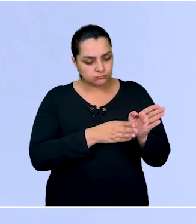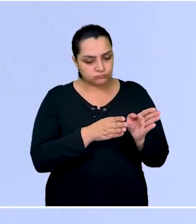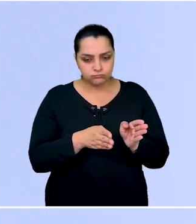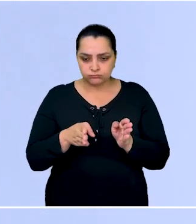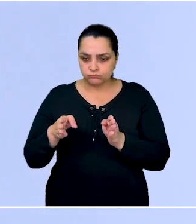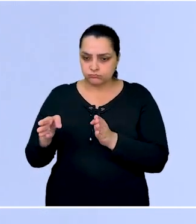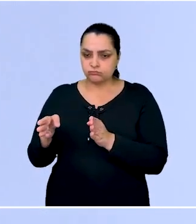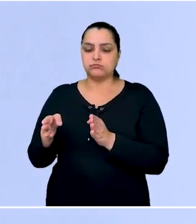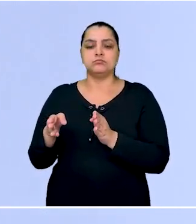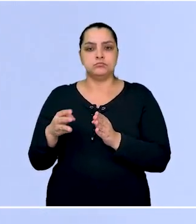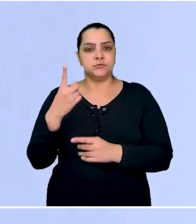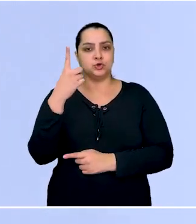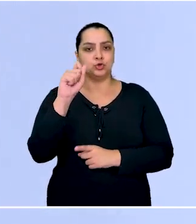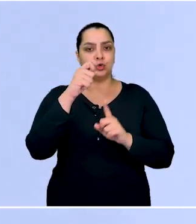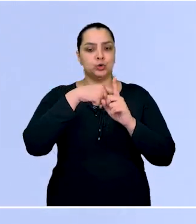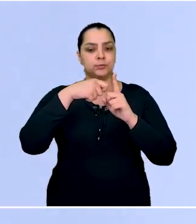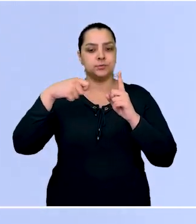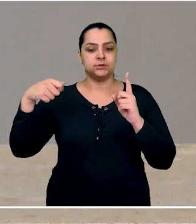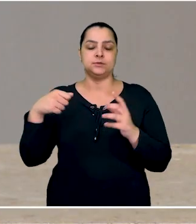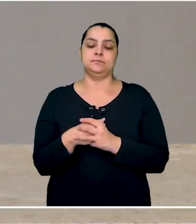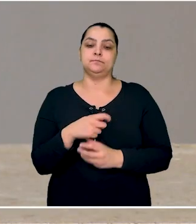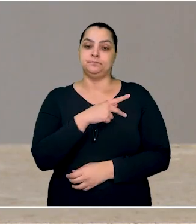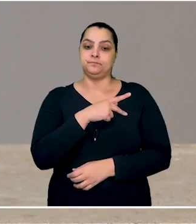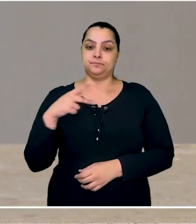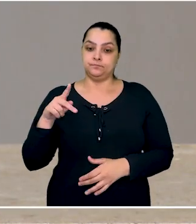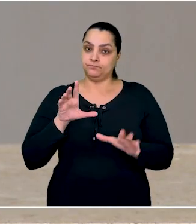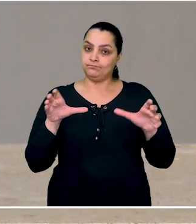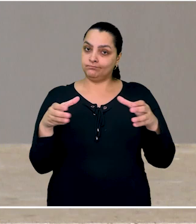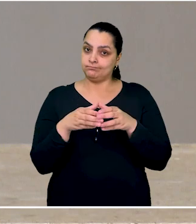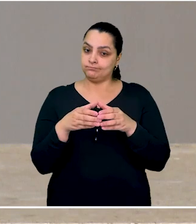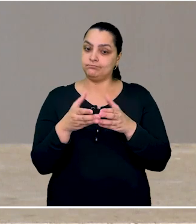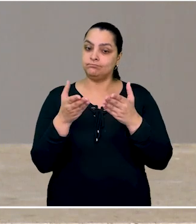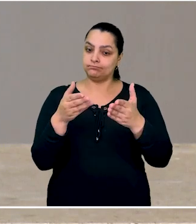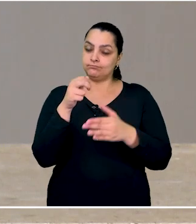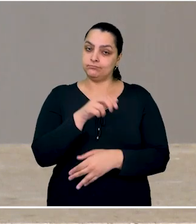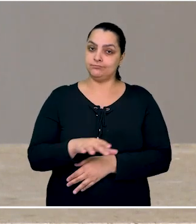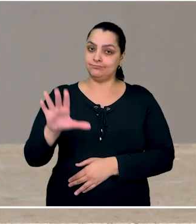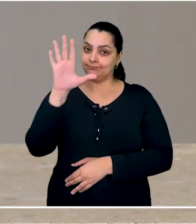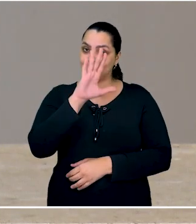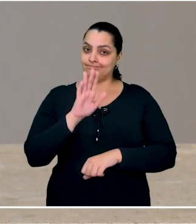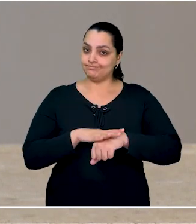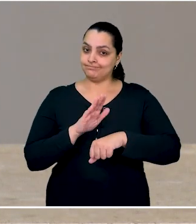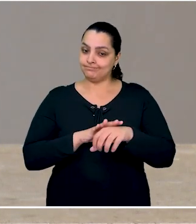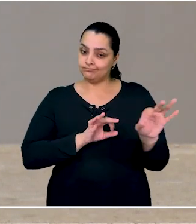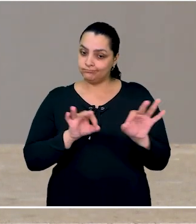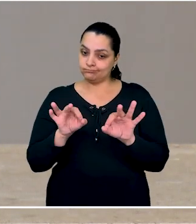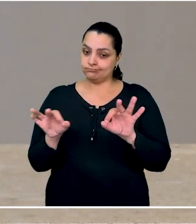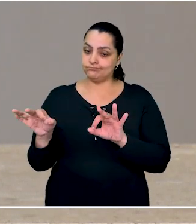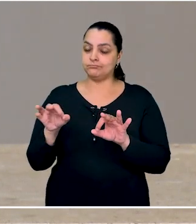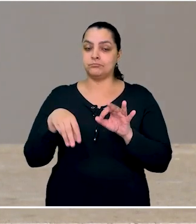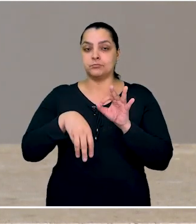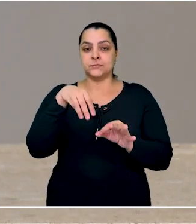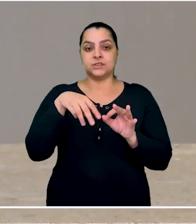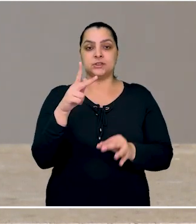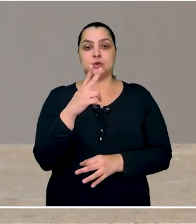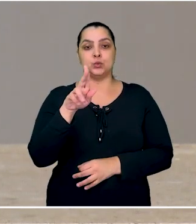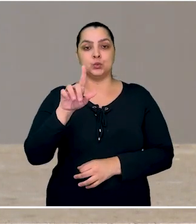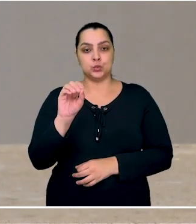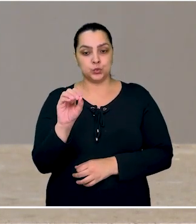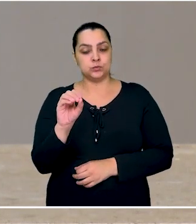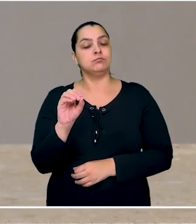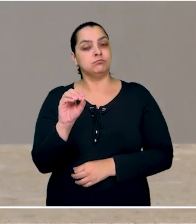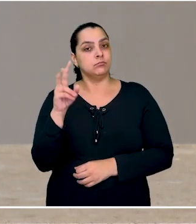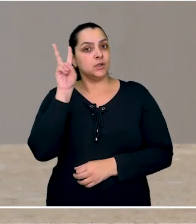fases do concurso duraram 18 meses. O presidente da Comissão Executiva Nacional que organizou a seleção, ministro Hugo